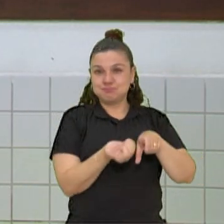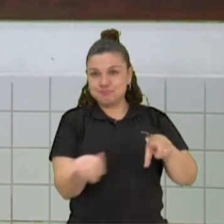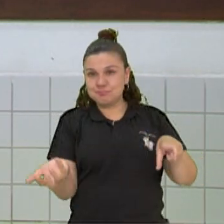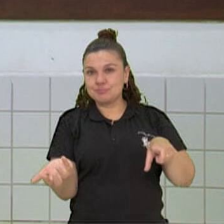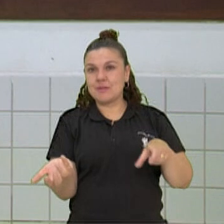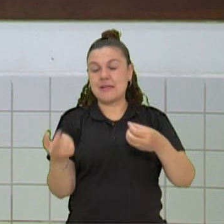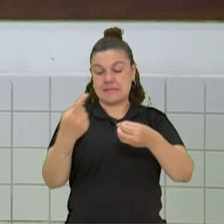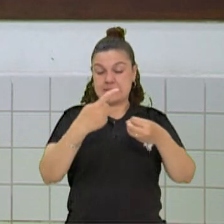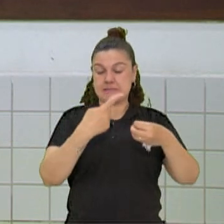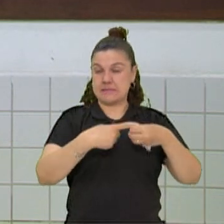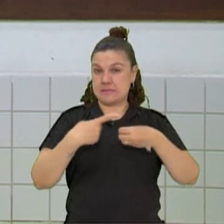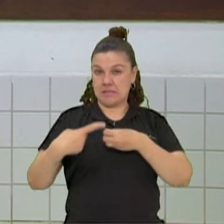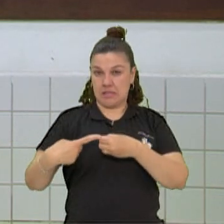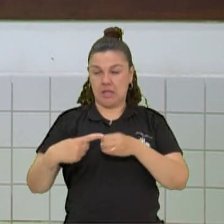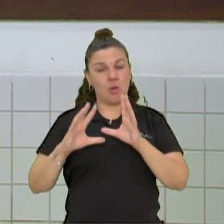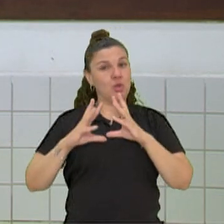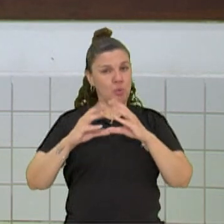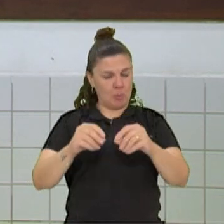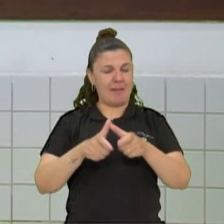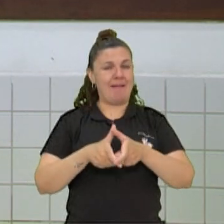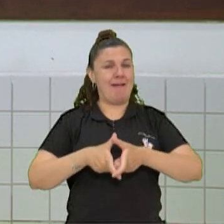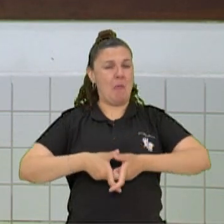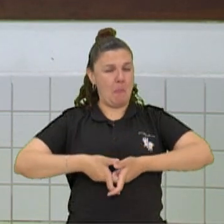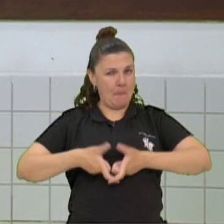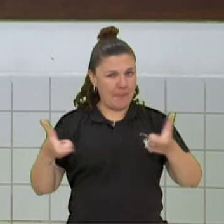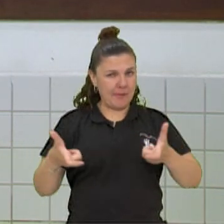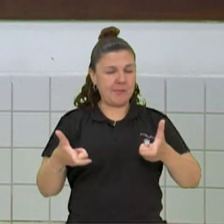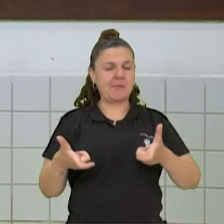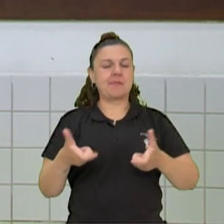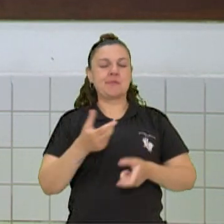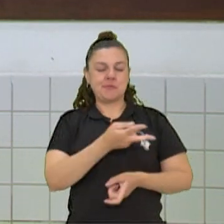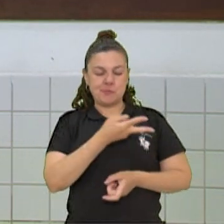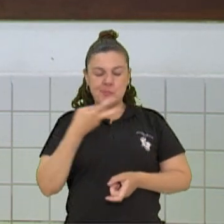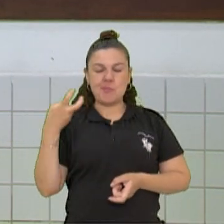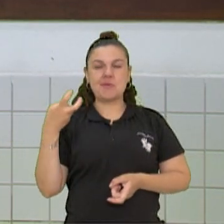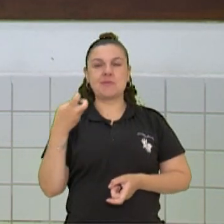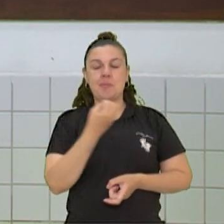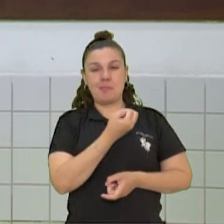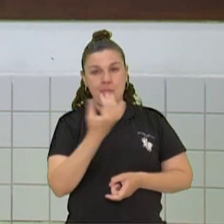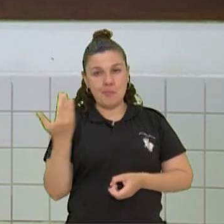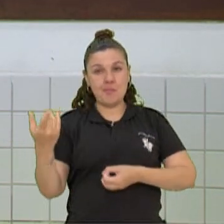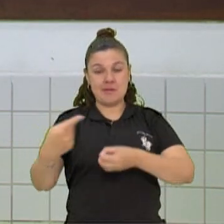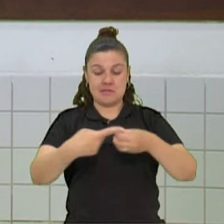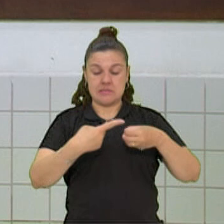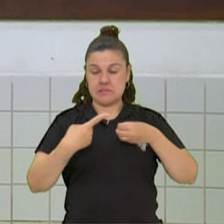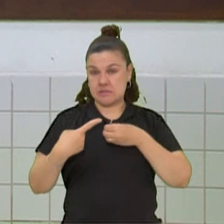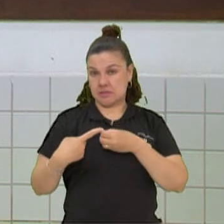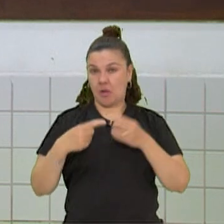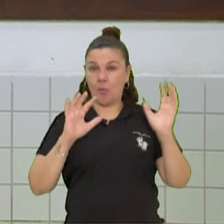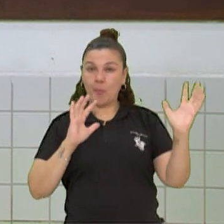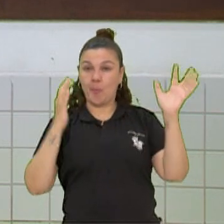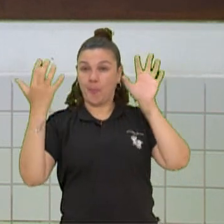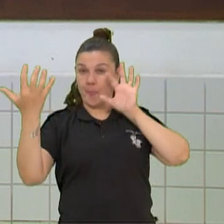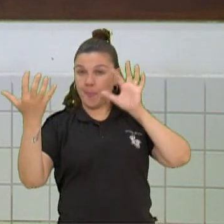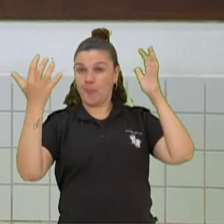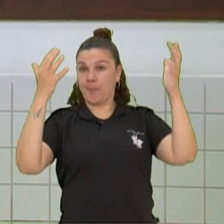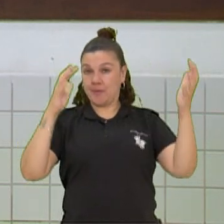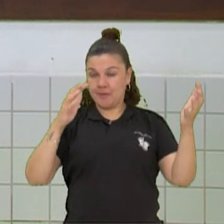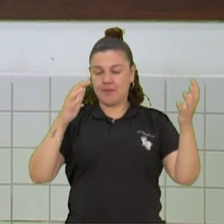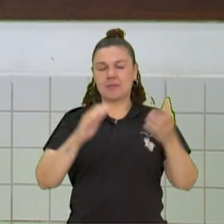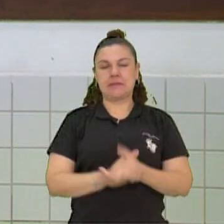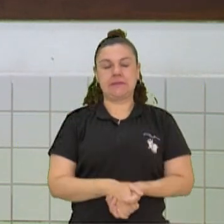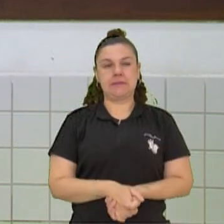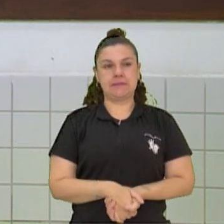não via de regra, não estou generalizando, mas percebe-se que em algumas estações do ano, dependendo